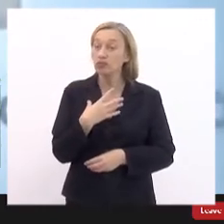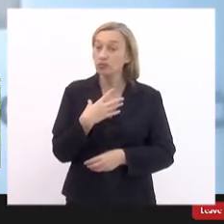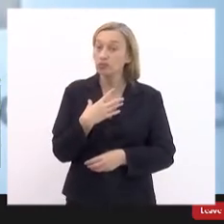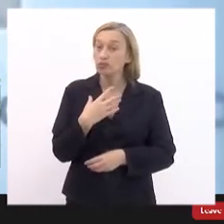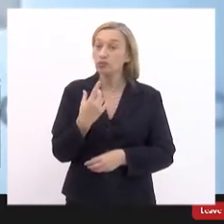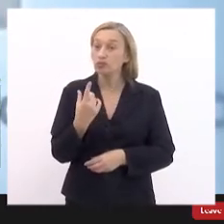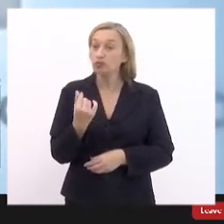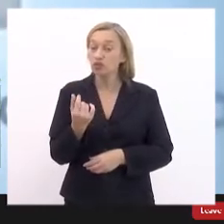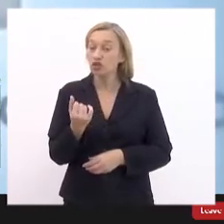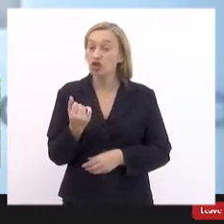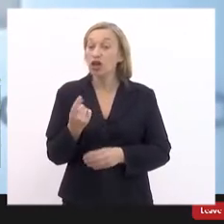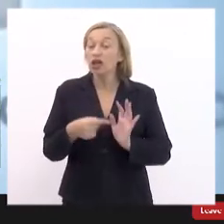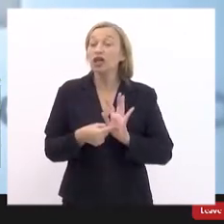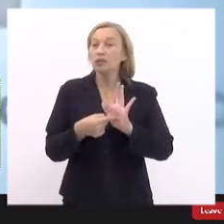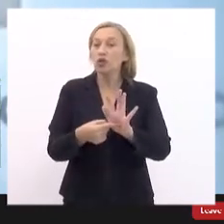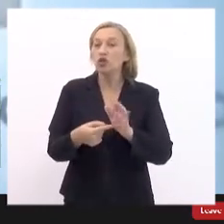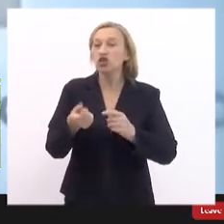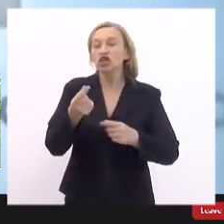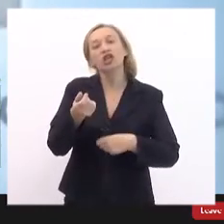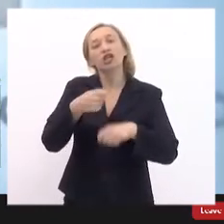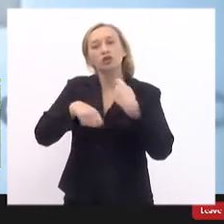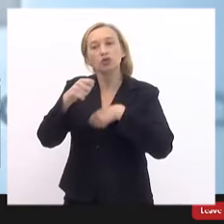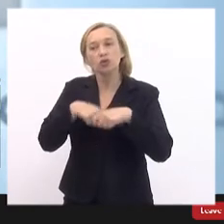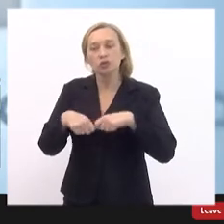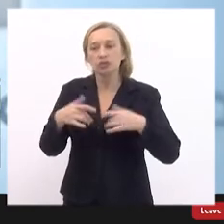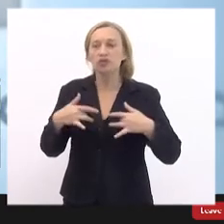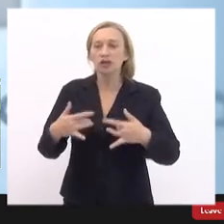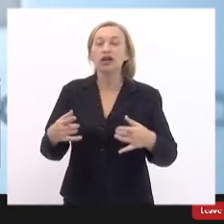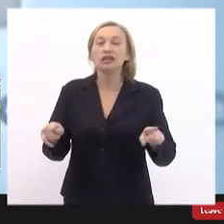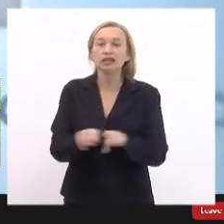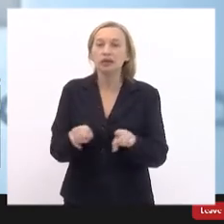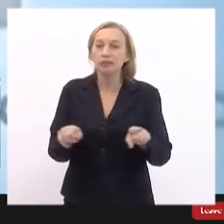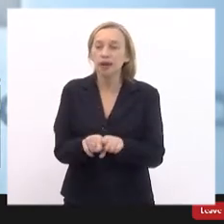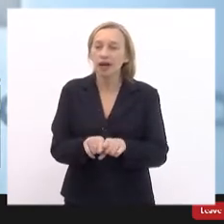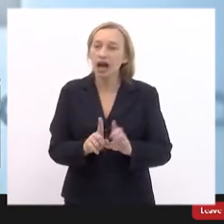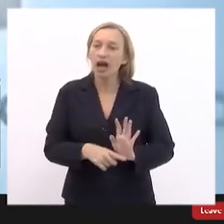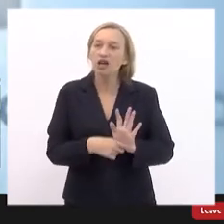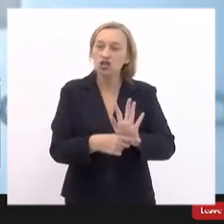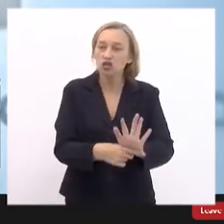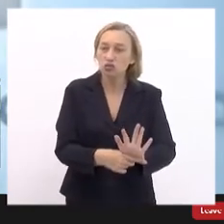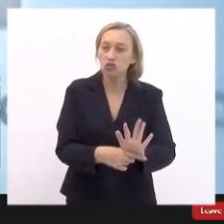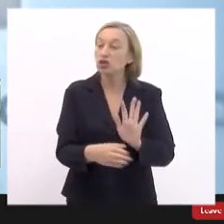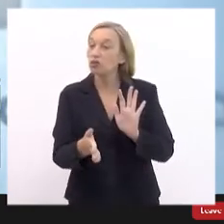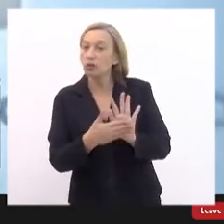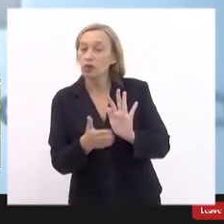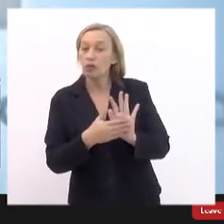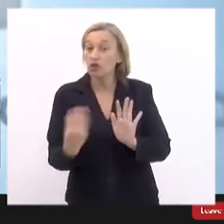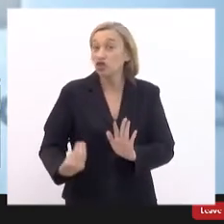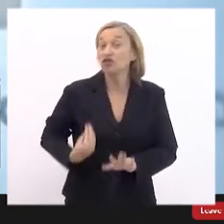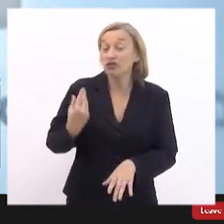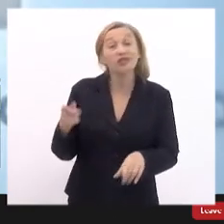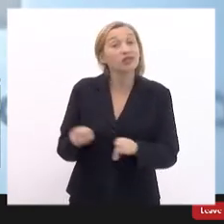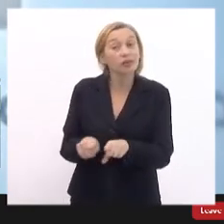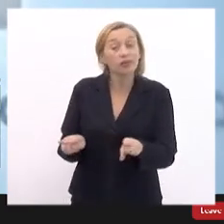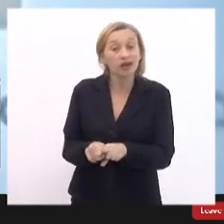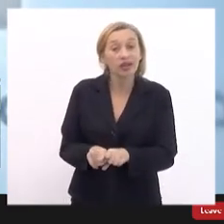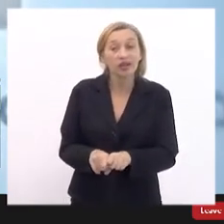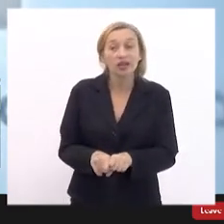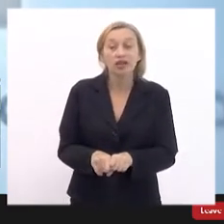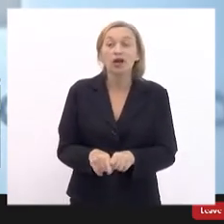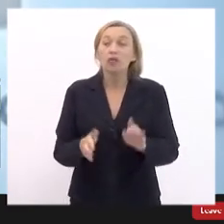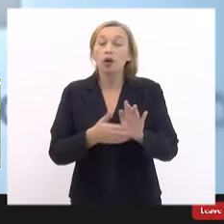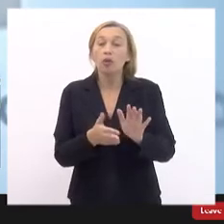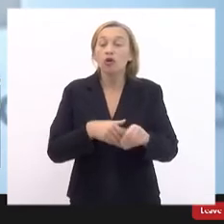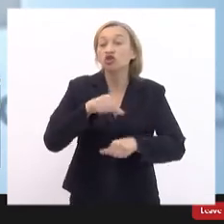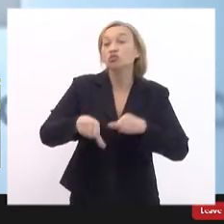É uma quantia que mostra que a economia solidária também é funcional para além de ser uma proposta de vida, uma proposta de